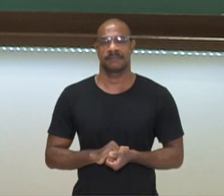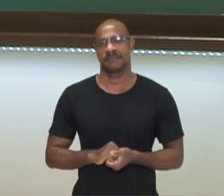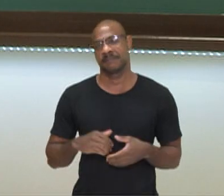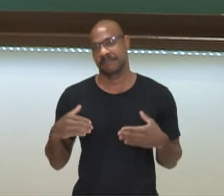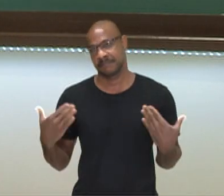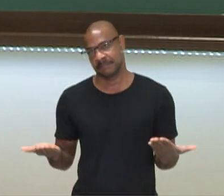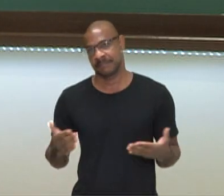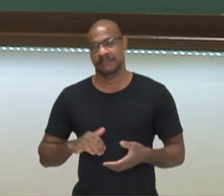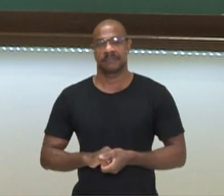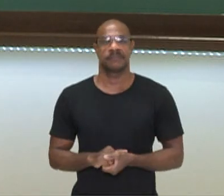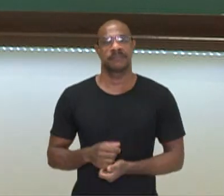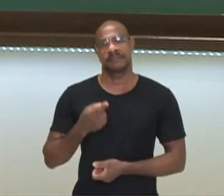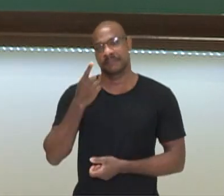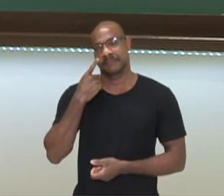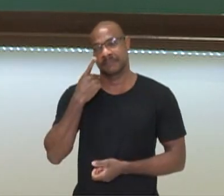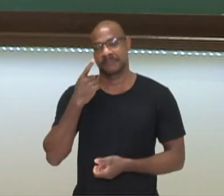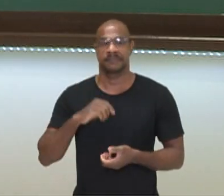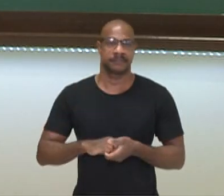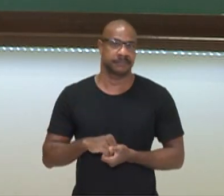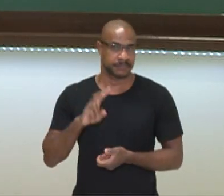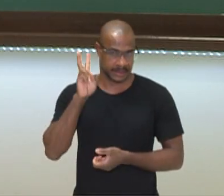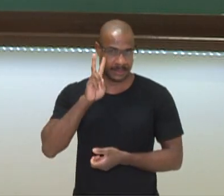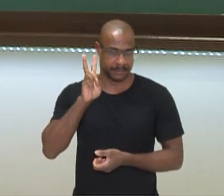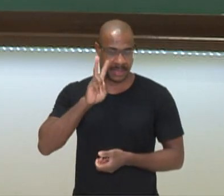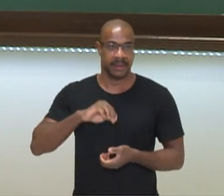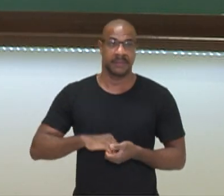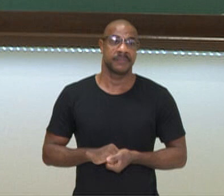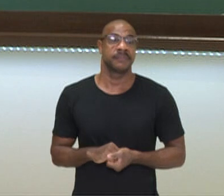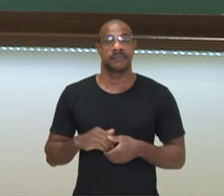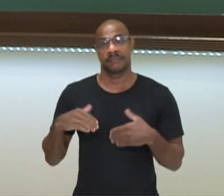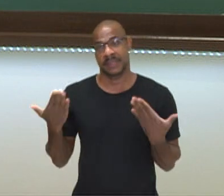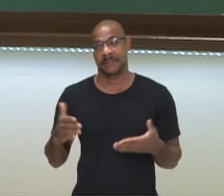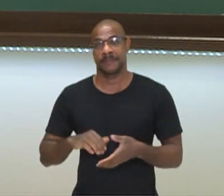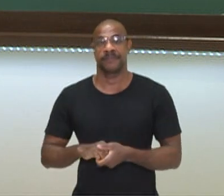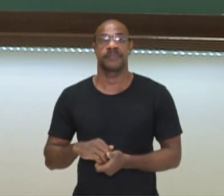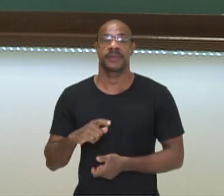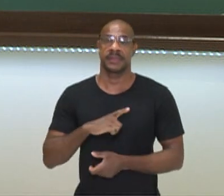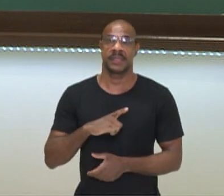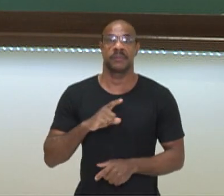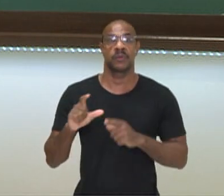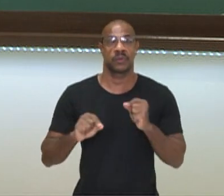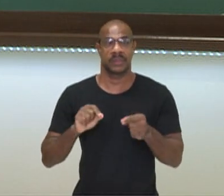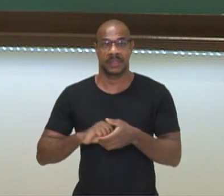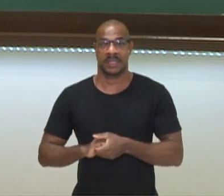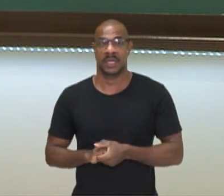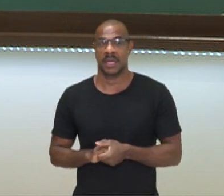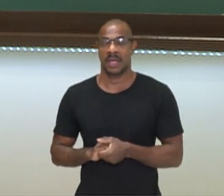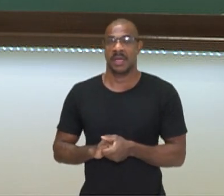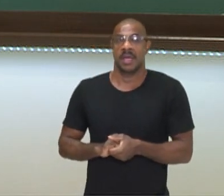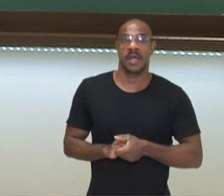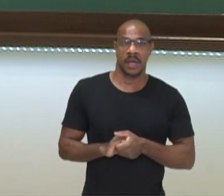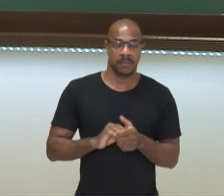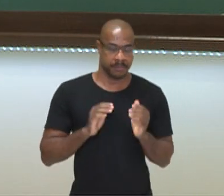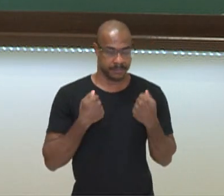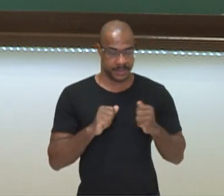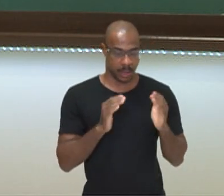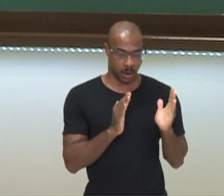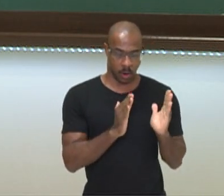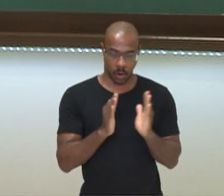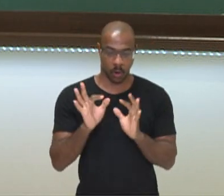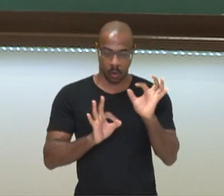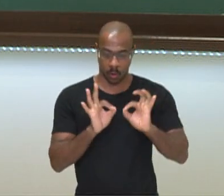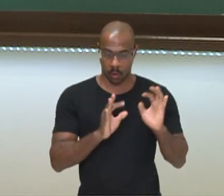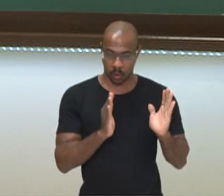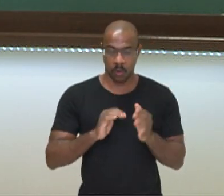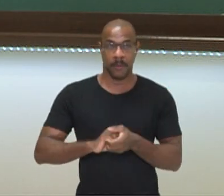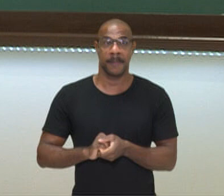E aí, lembraram? Bom, a gente tem ordens convencionadas, né? Então, para os sinais de